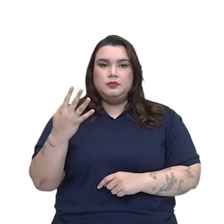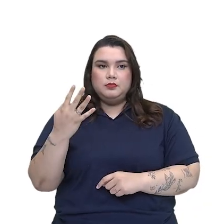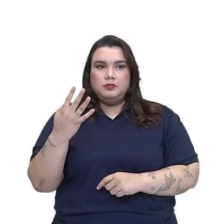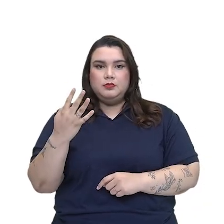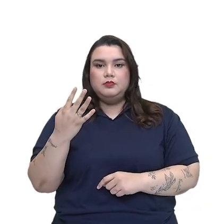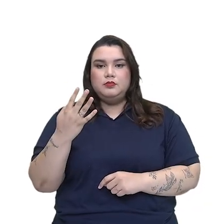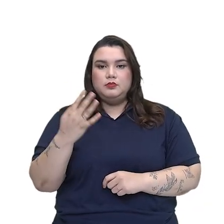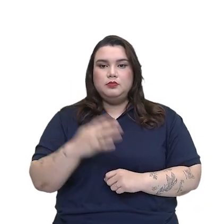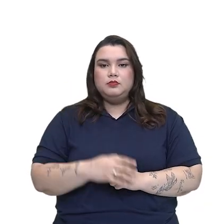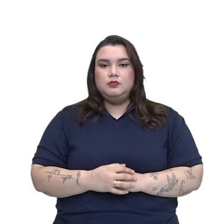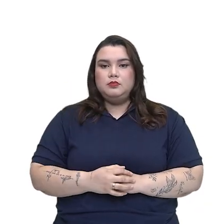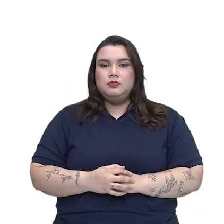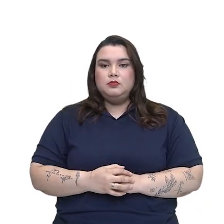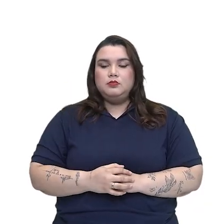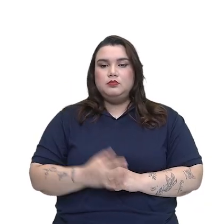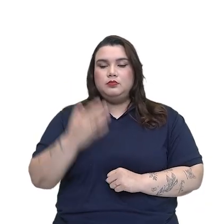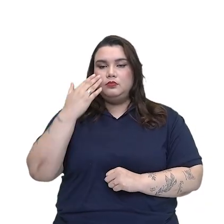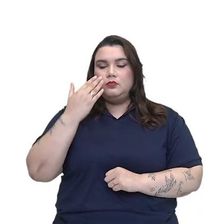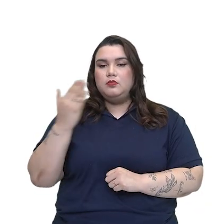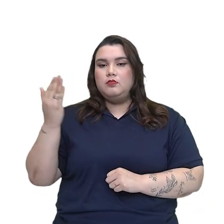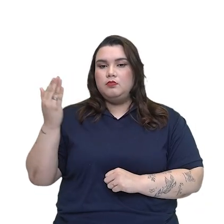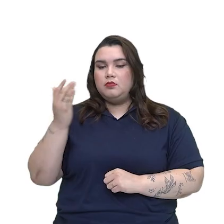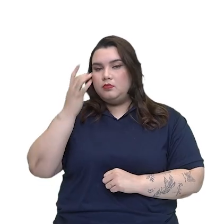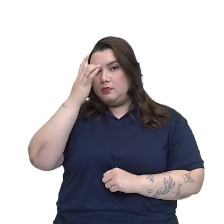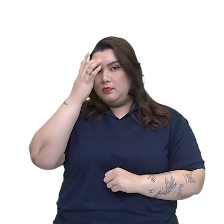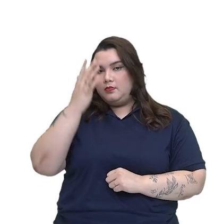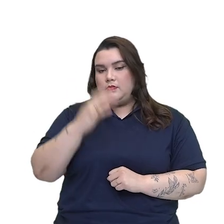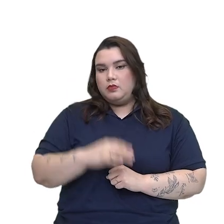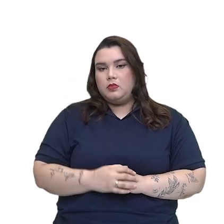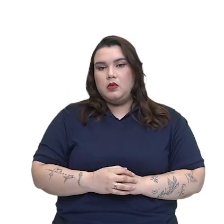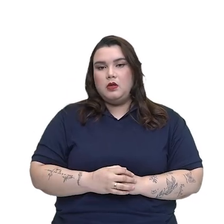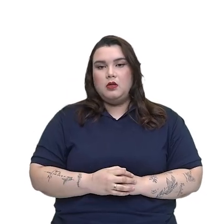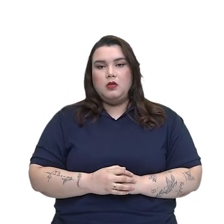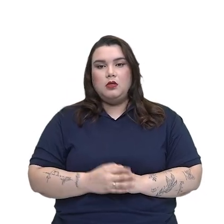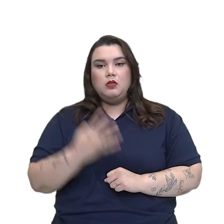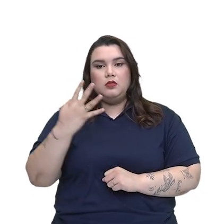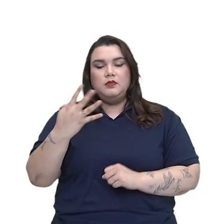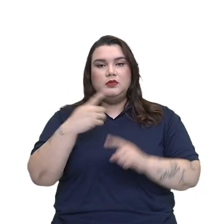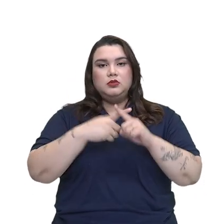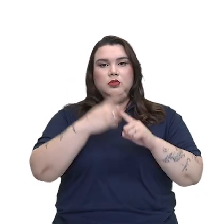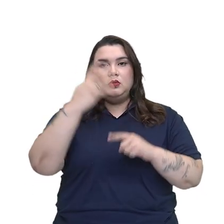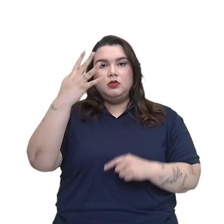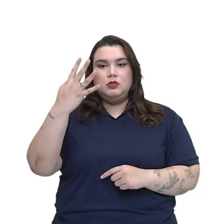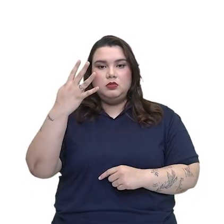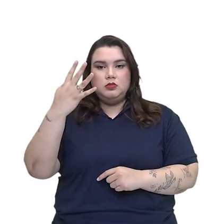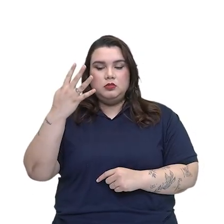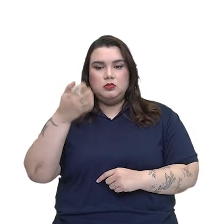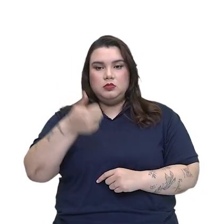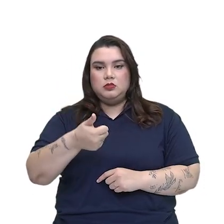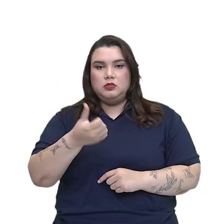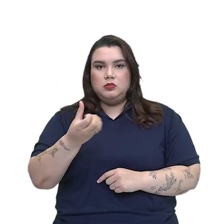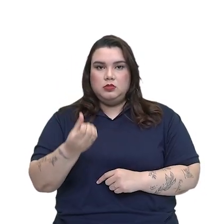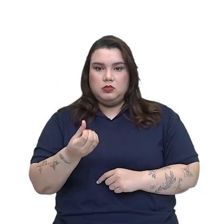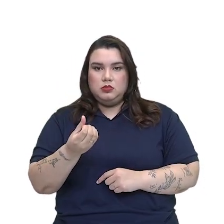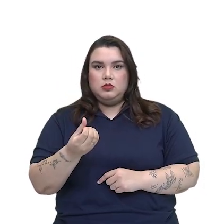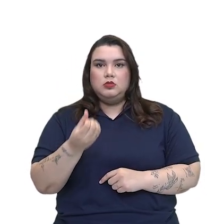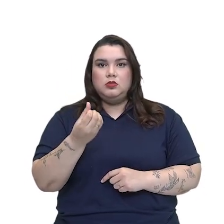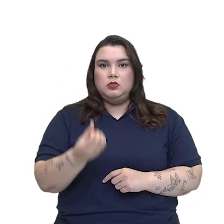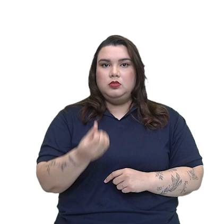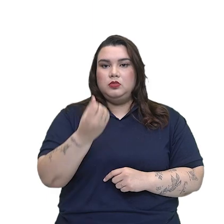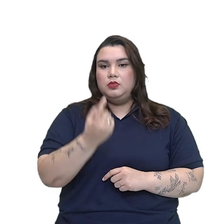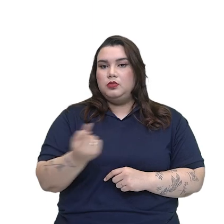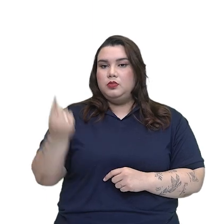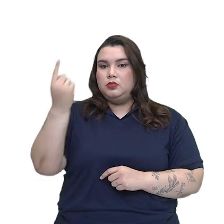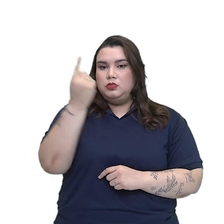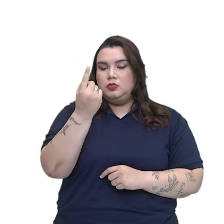1,4. Ó, faz a continha normal. Então lá vai, ó, 4 vezes 4 dá 16.